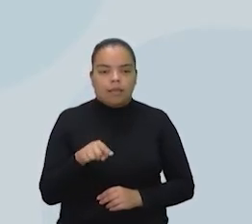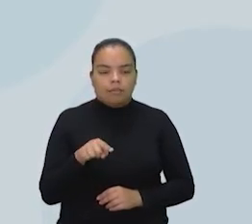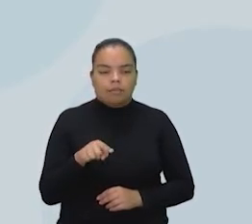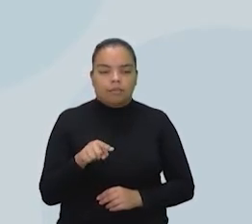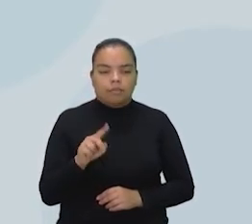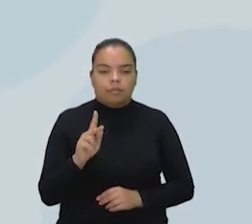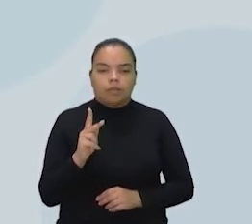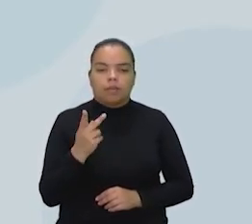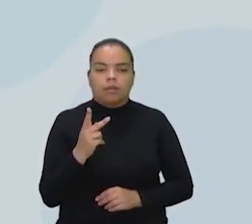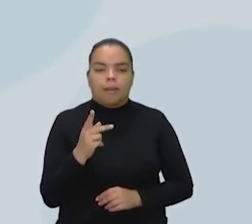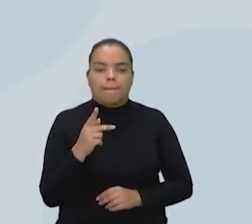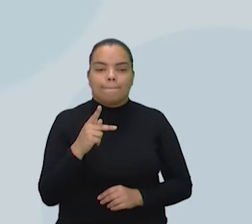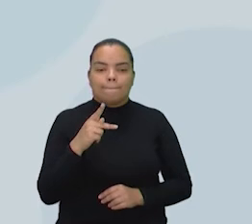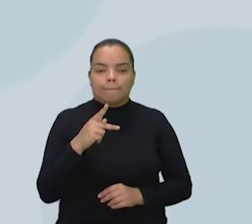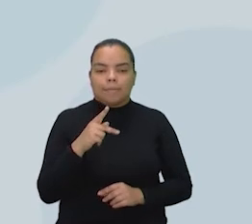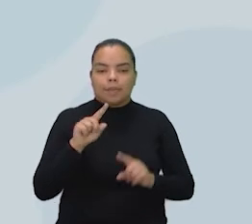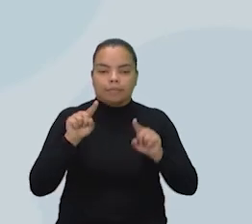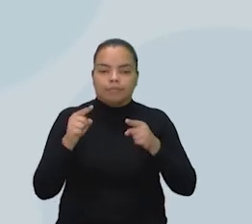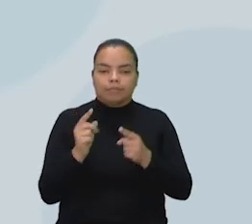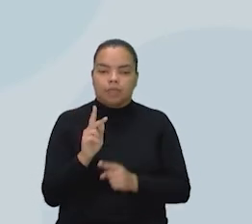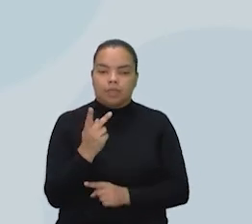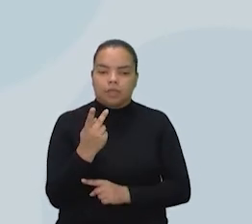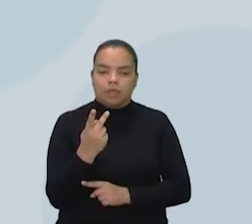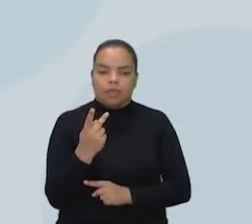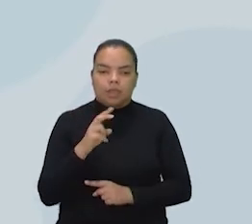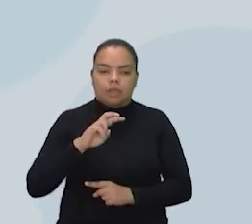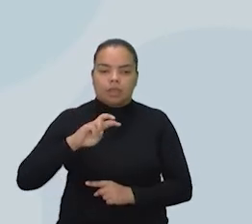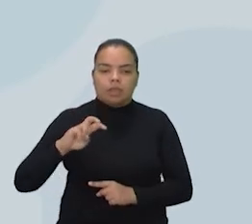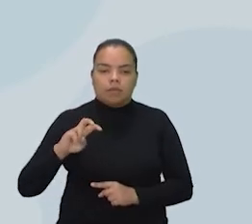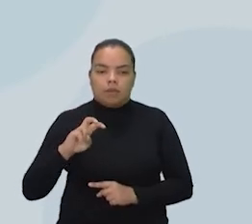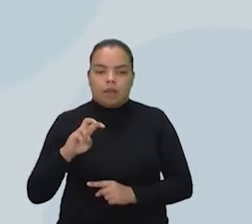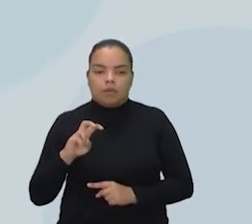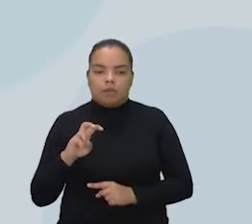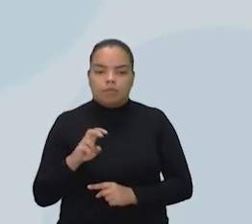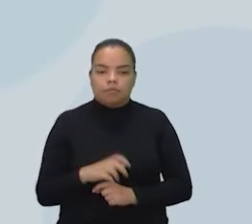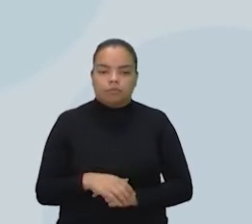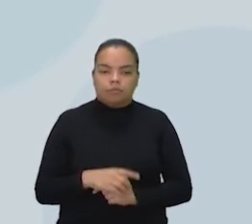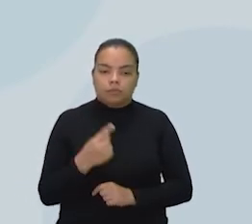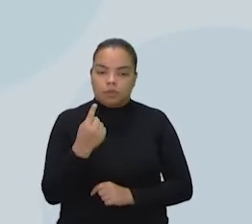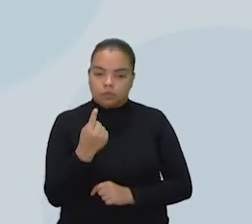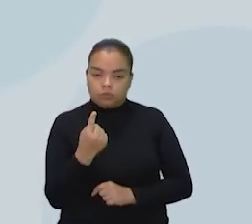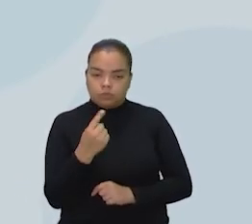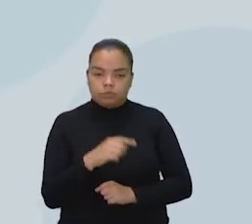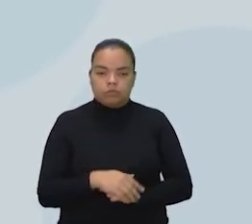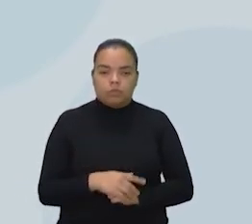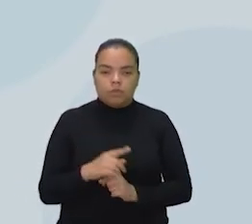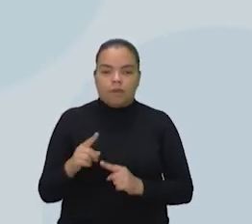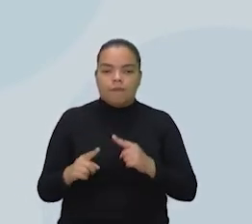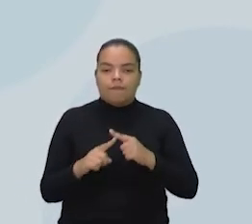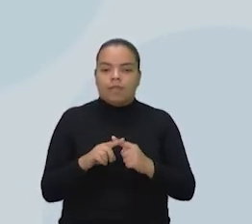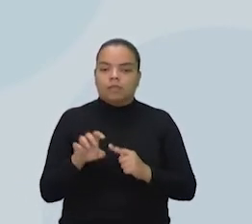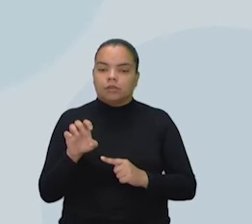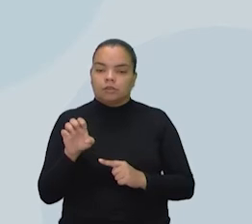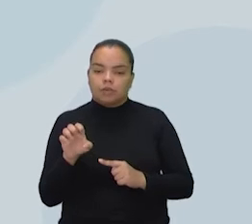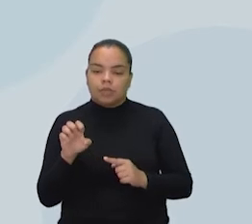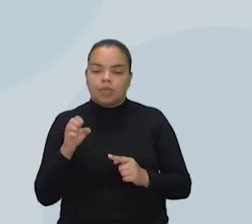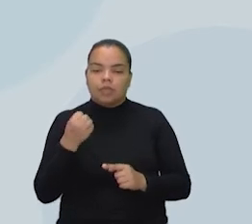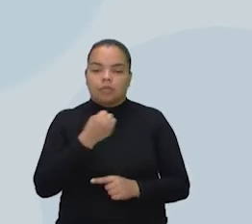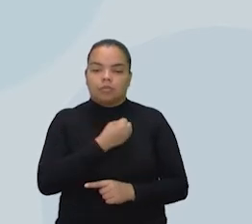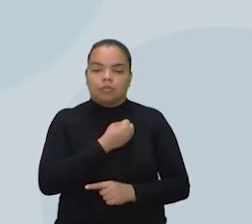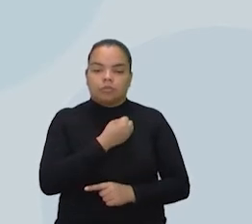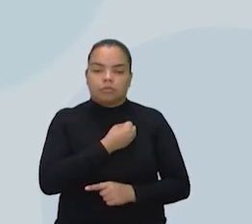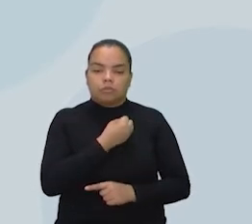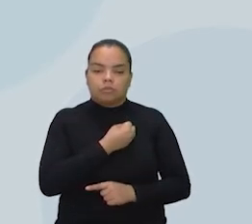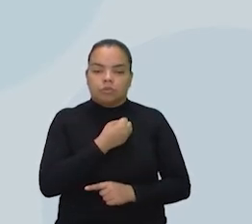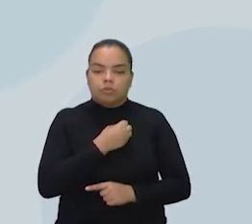nessa altura, igual a pressão atmosférica, que no caso vai ser 1, vezes o E, que é o número de Euler, vale